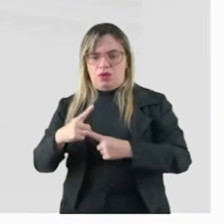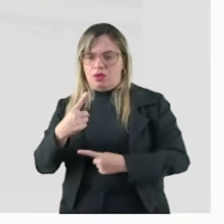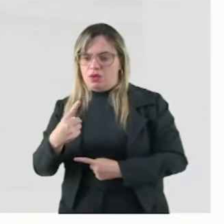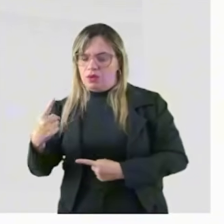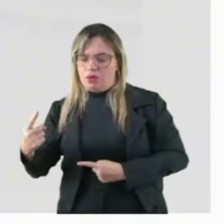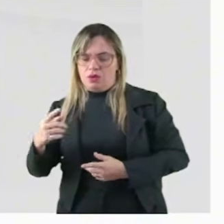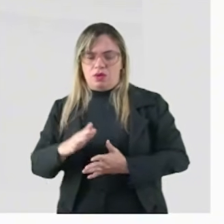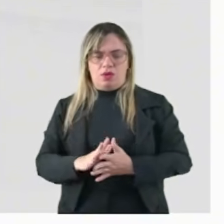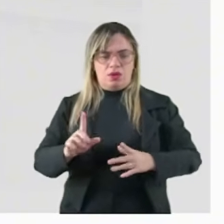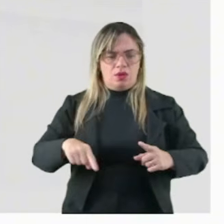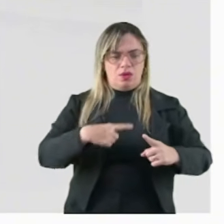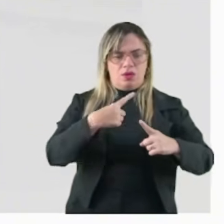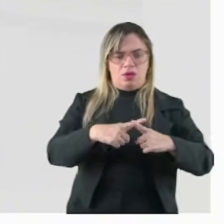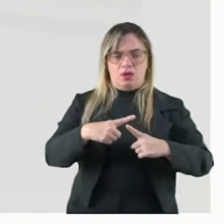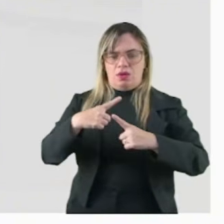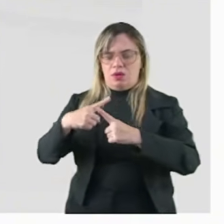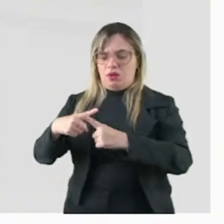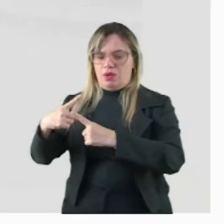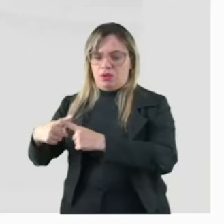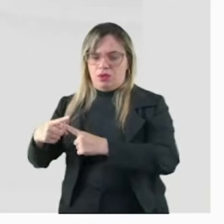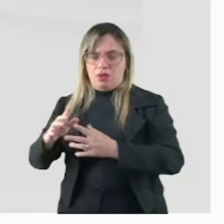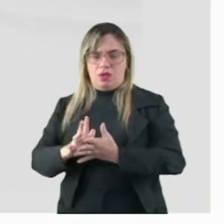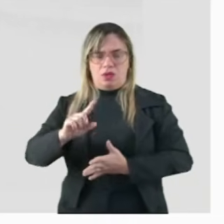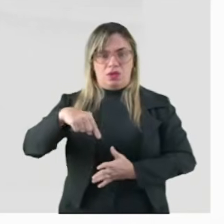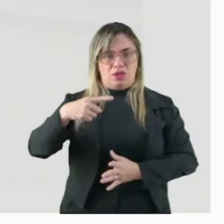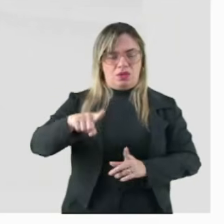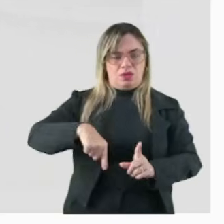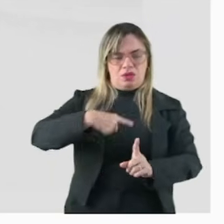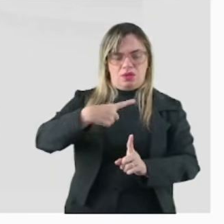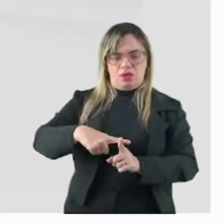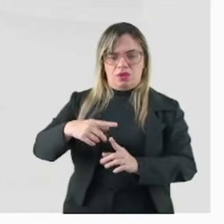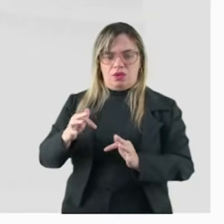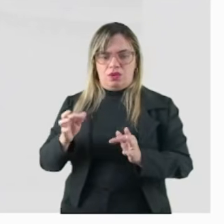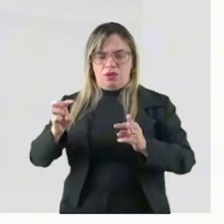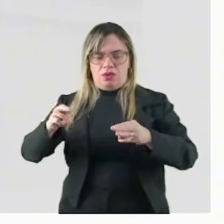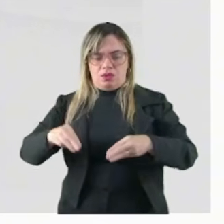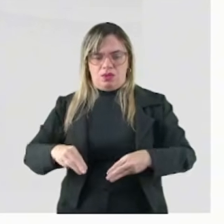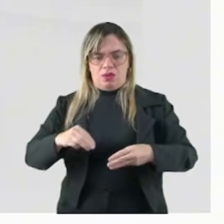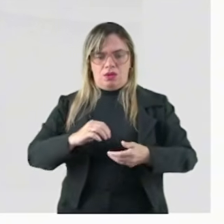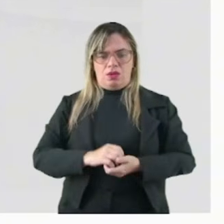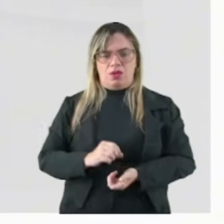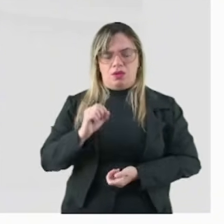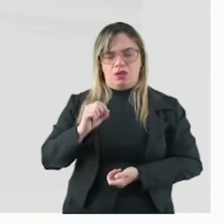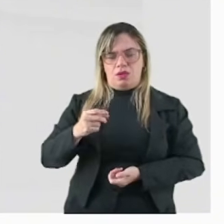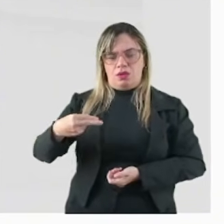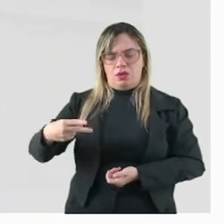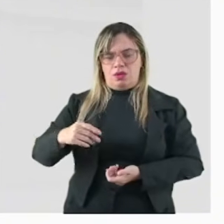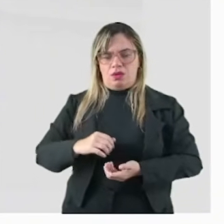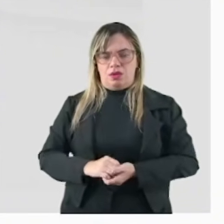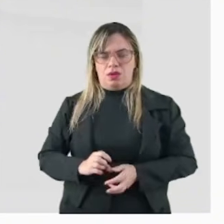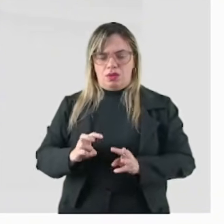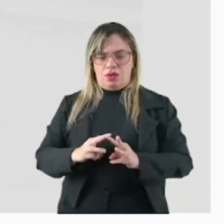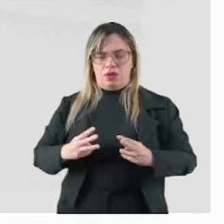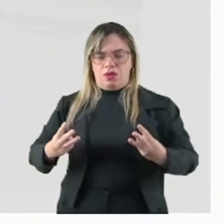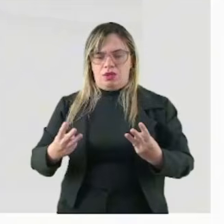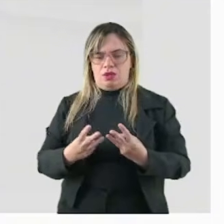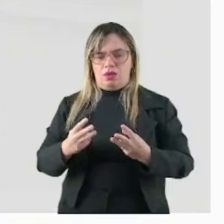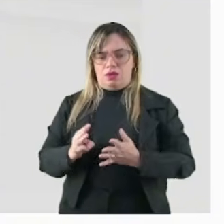gente, multiplica, depois é só somar no finalzinho, a gente tem a massa molar aqui